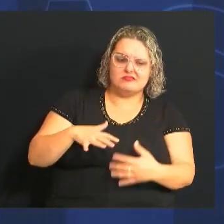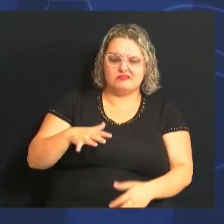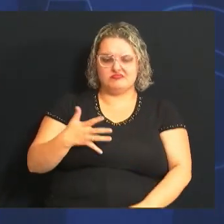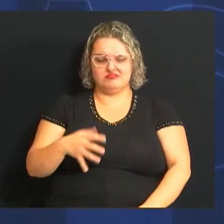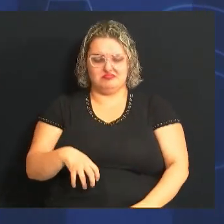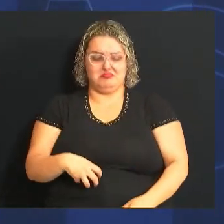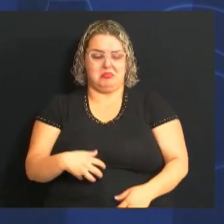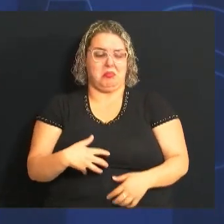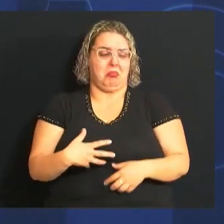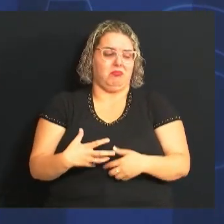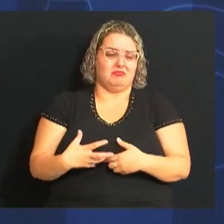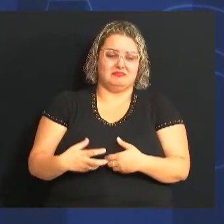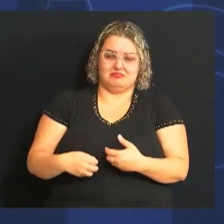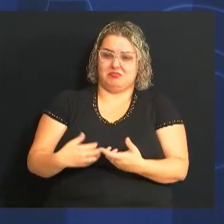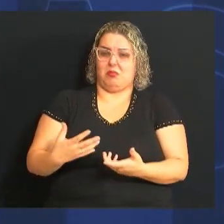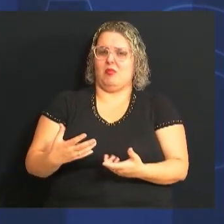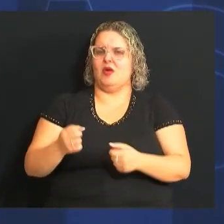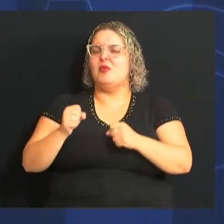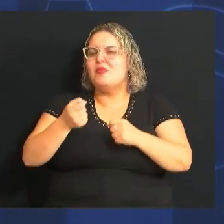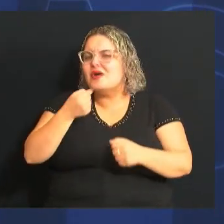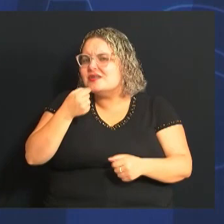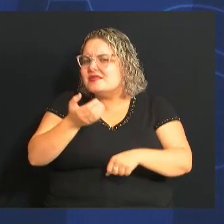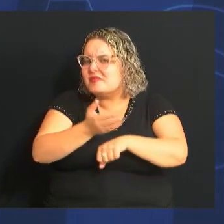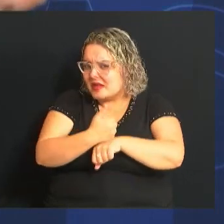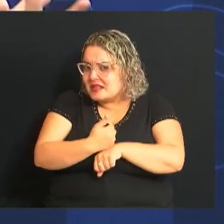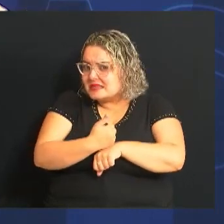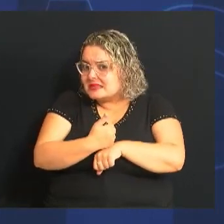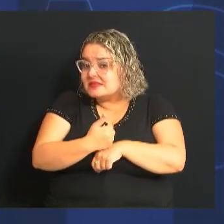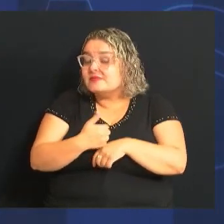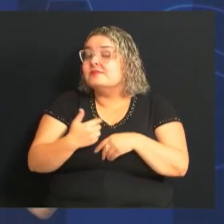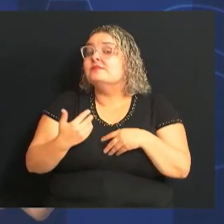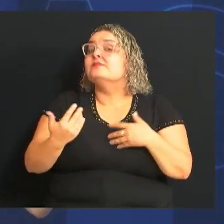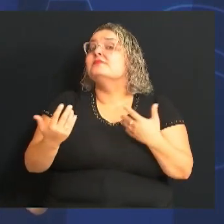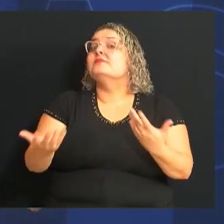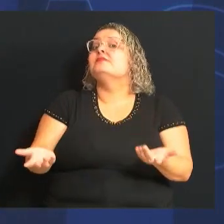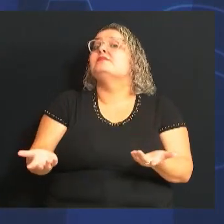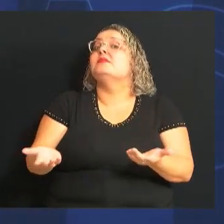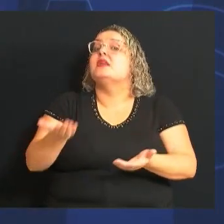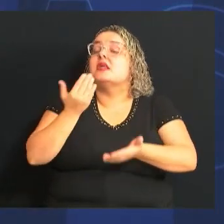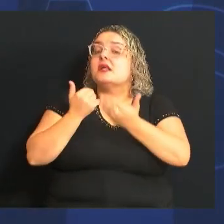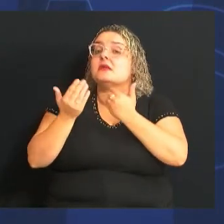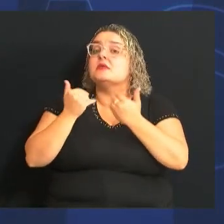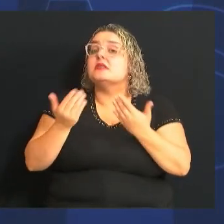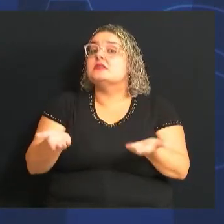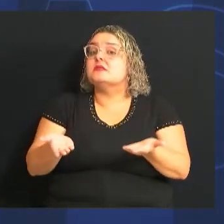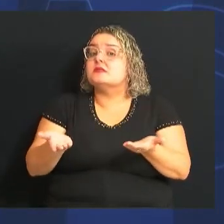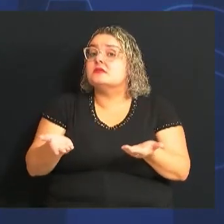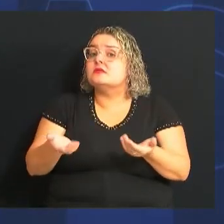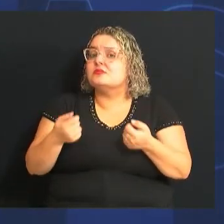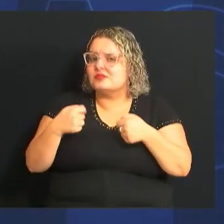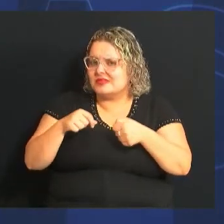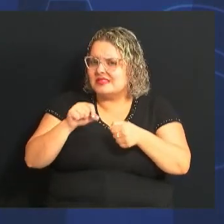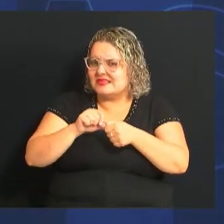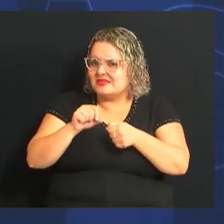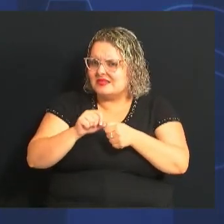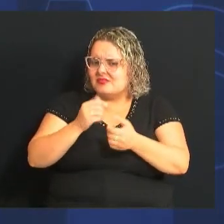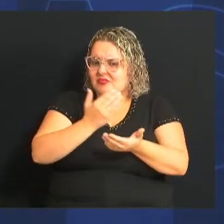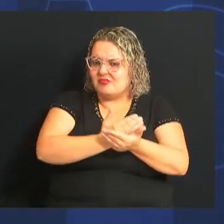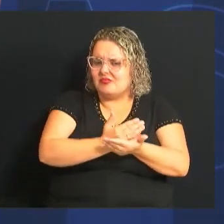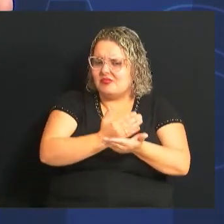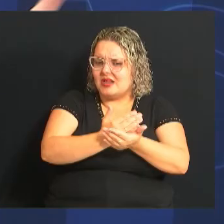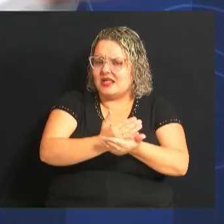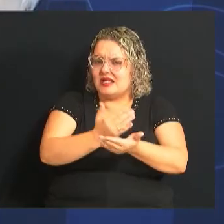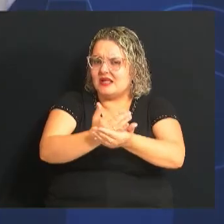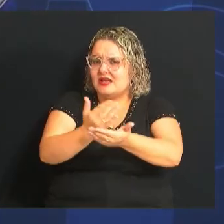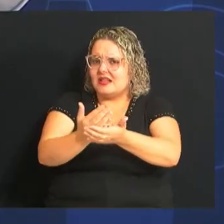enjoado? Será que pode dar algum remédio antes? E a questão da alimentação? Precisa fazer algumas paradas ao longo do